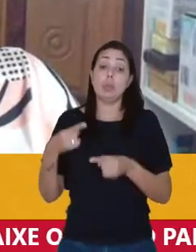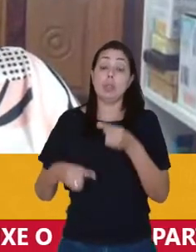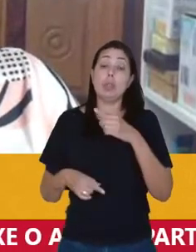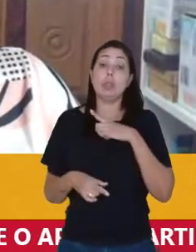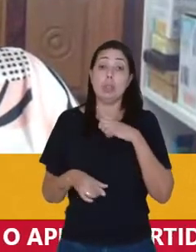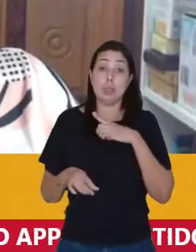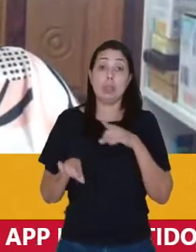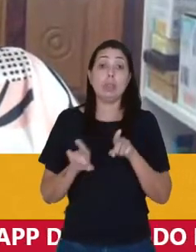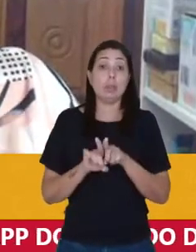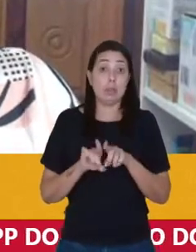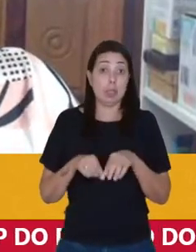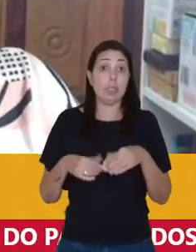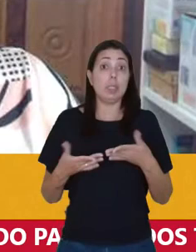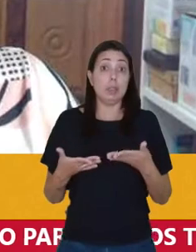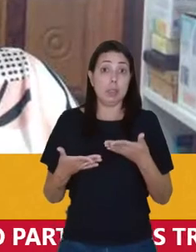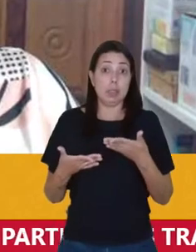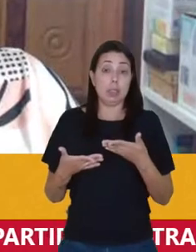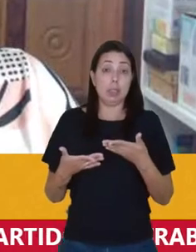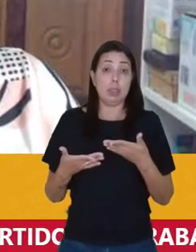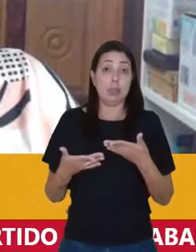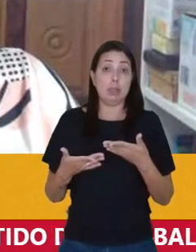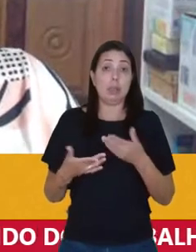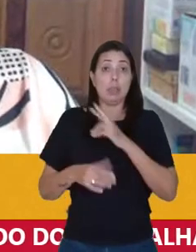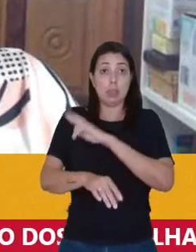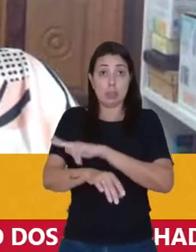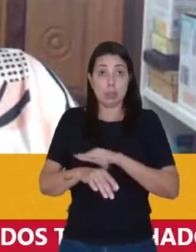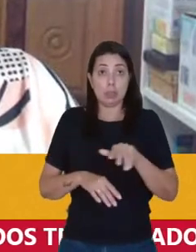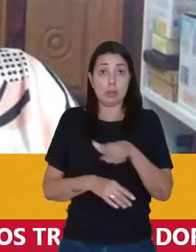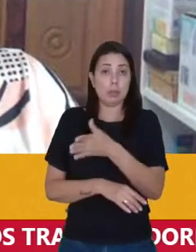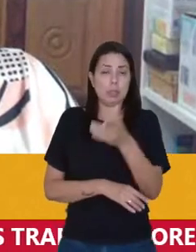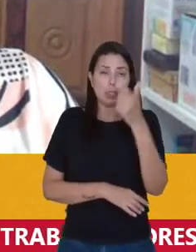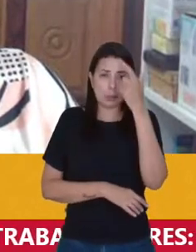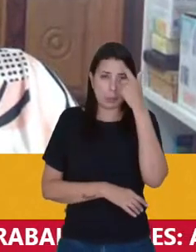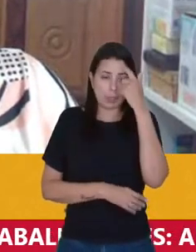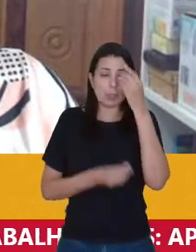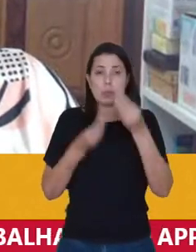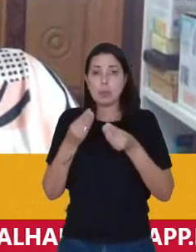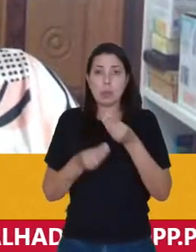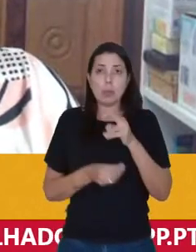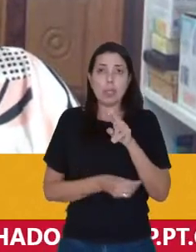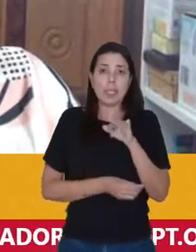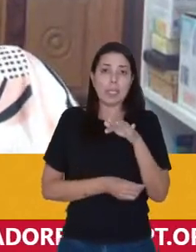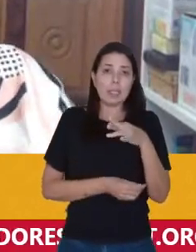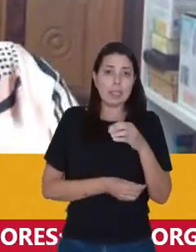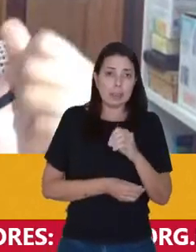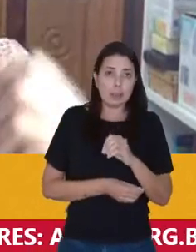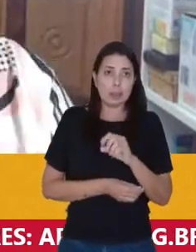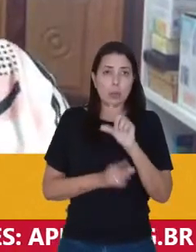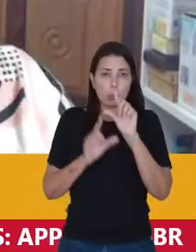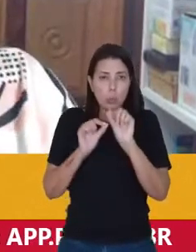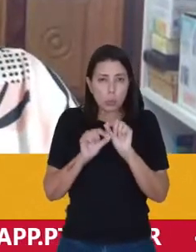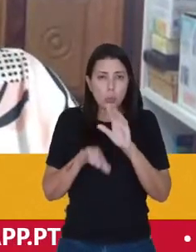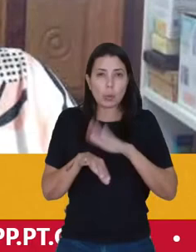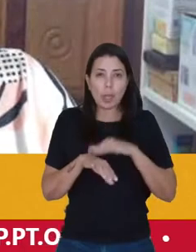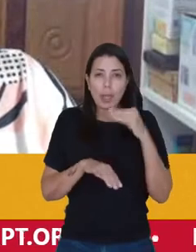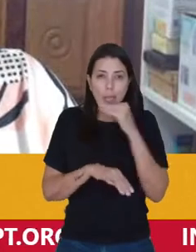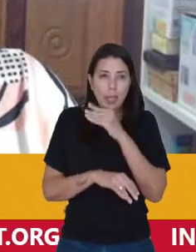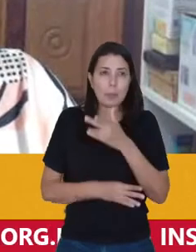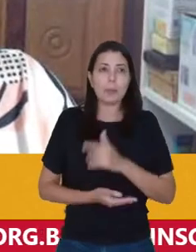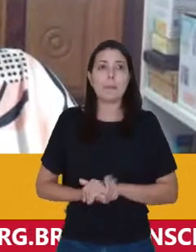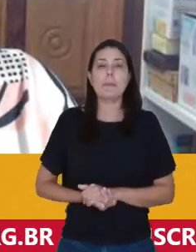reacionário, e a questão do racismo ambiental. O que vocês pensam sobre isso, Renato? Curtinho assim.